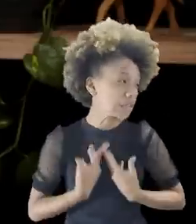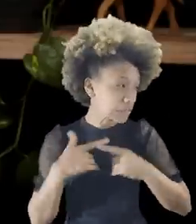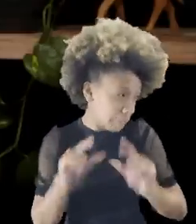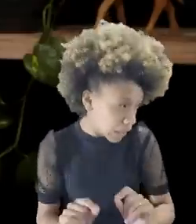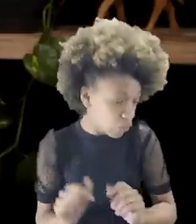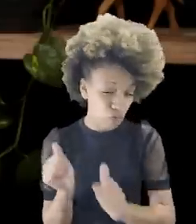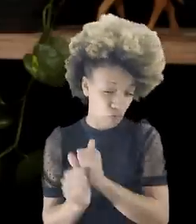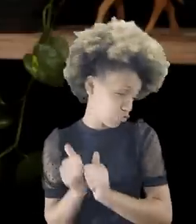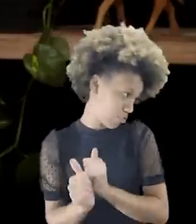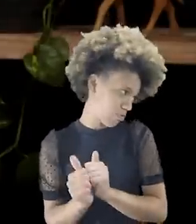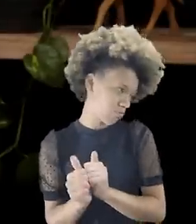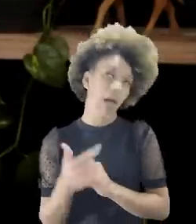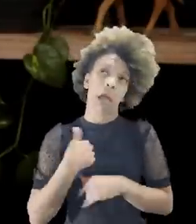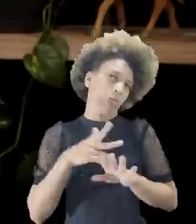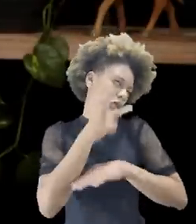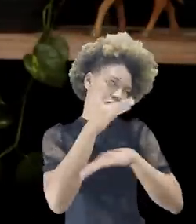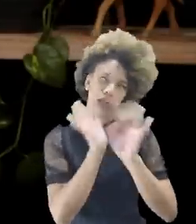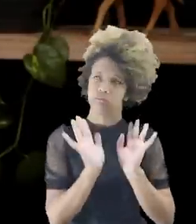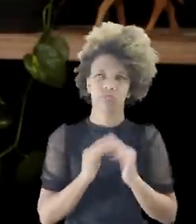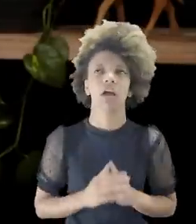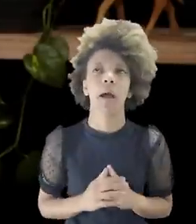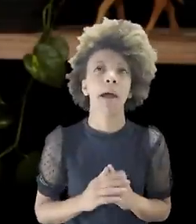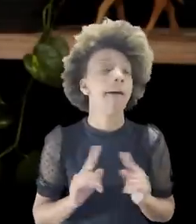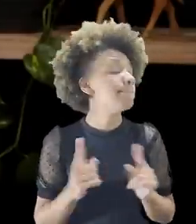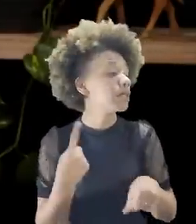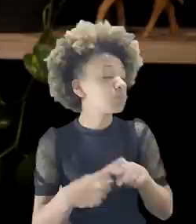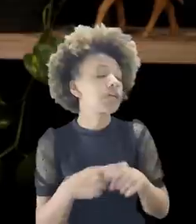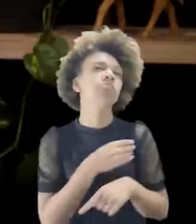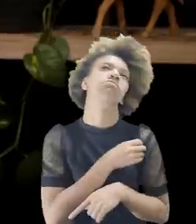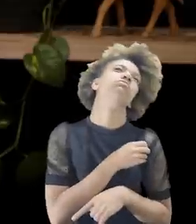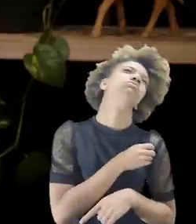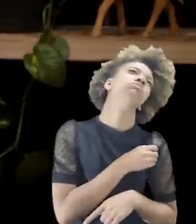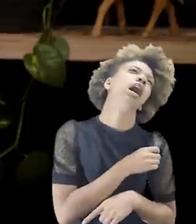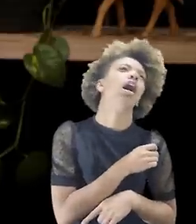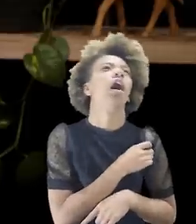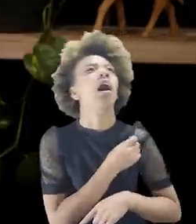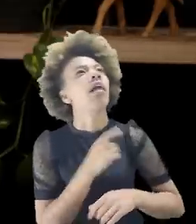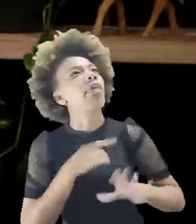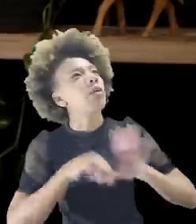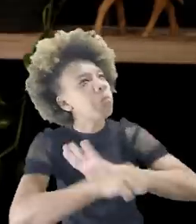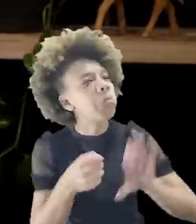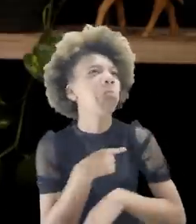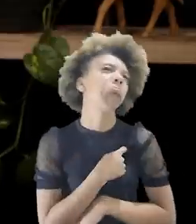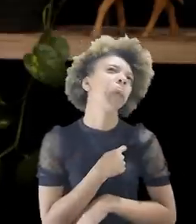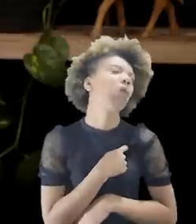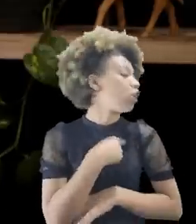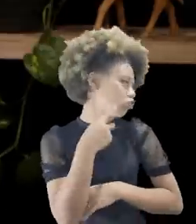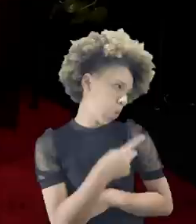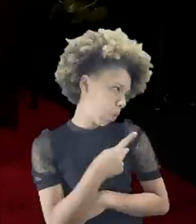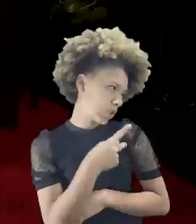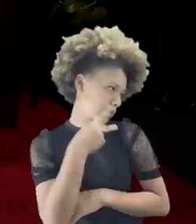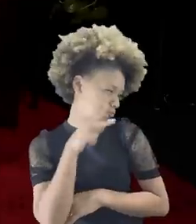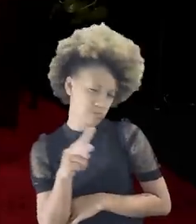que o futebol até que você assim tão jogando machismo burro aqui porque eu vejo jogos de basquete eles acontecem geralmente em dois em dois dias né